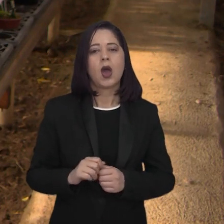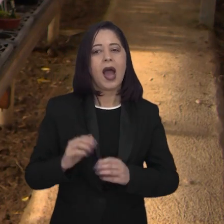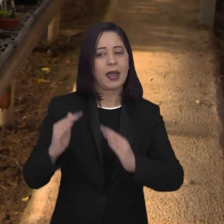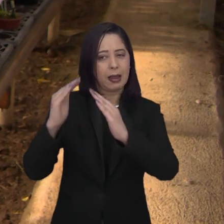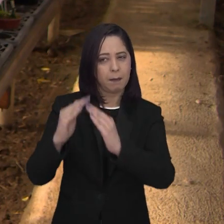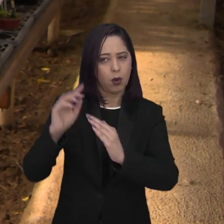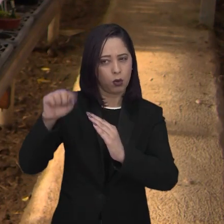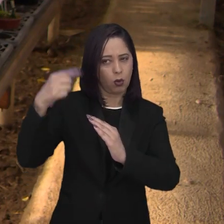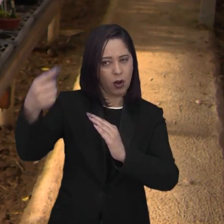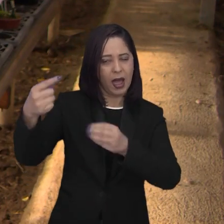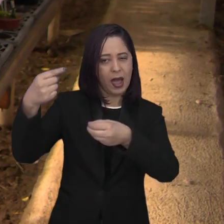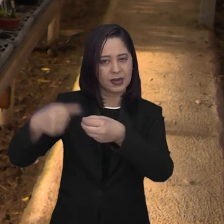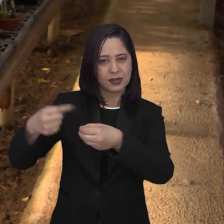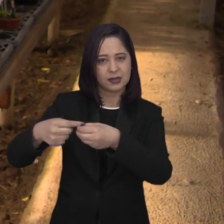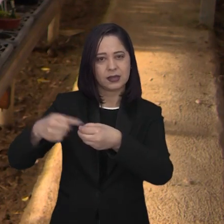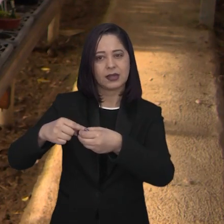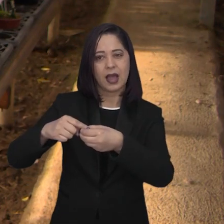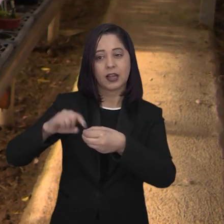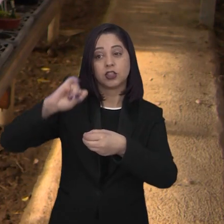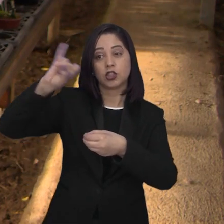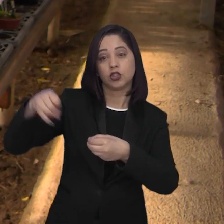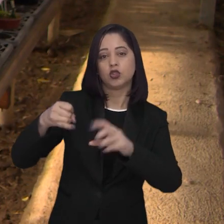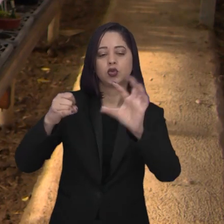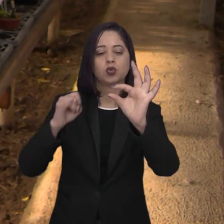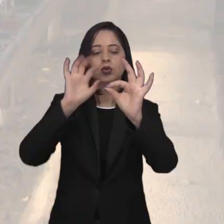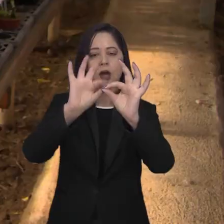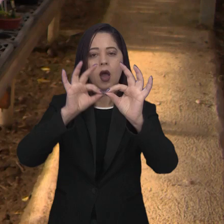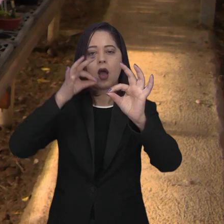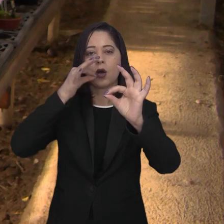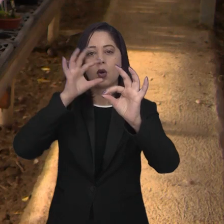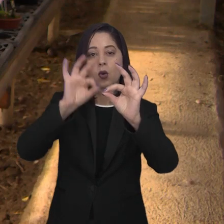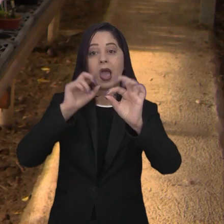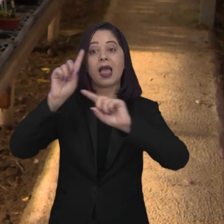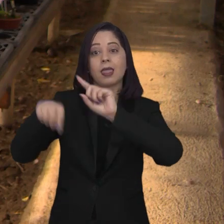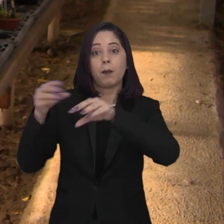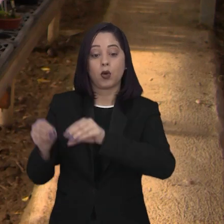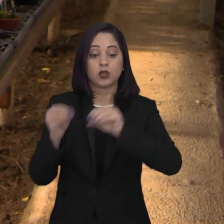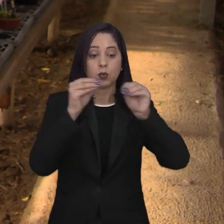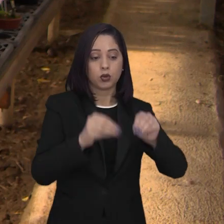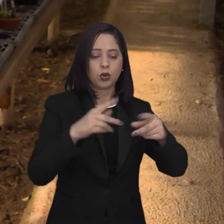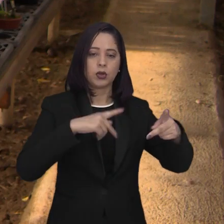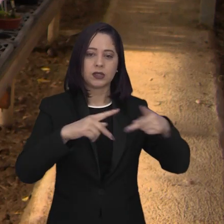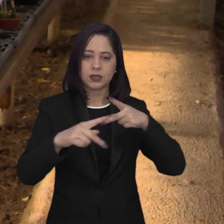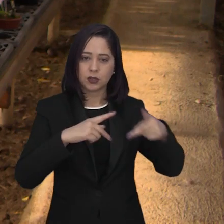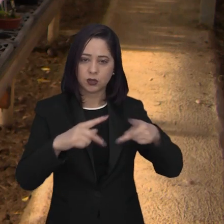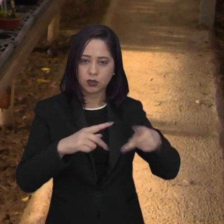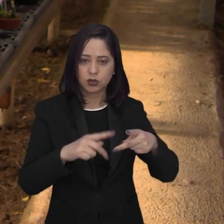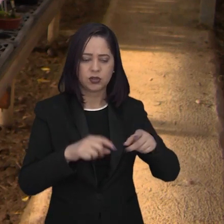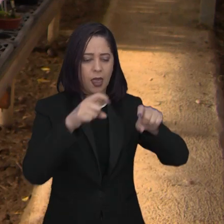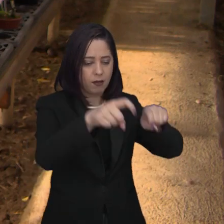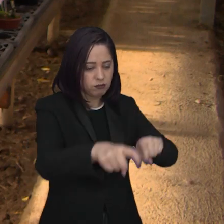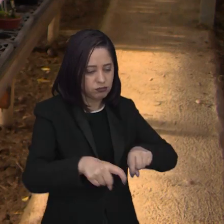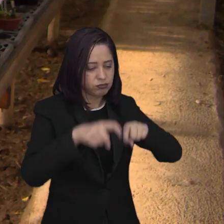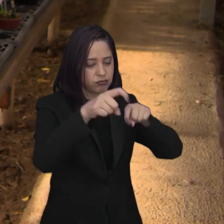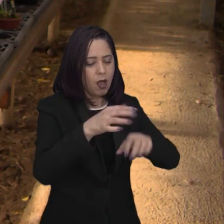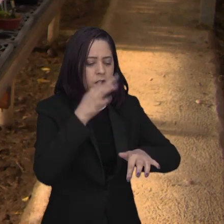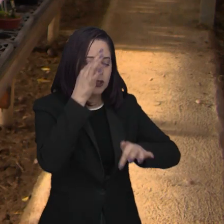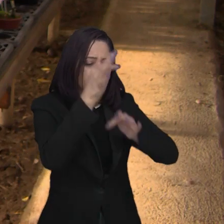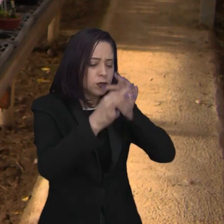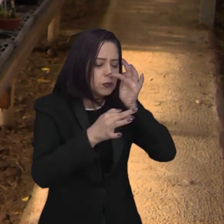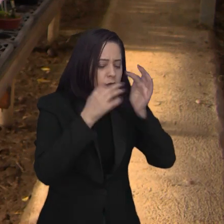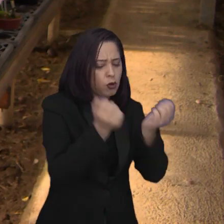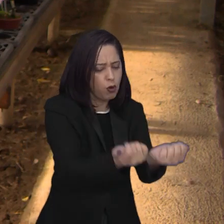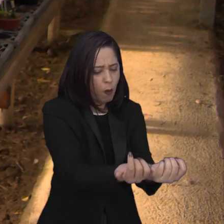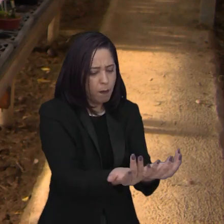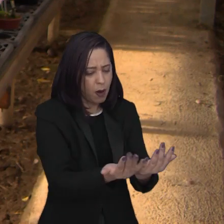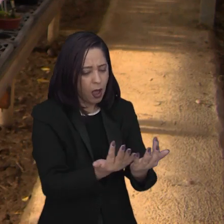que foi Jundiaí, depois ele veio para cá, em São José, e começou a plantar palma, ele queria plantar flor,